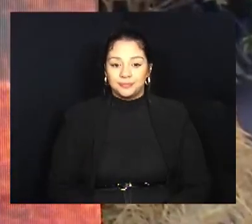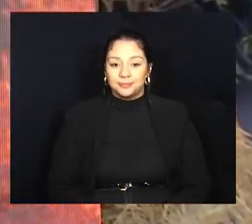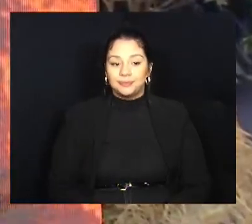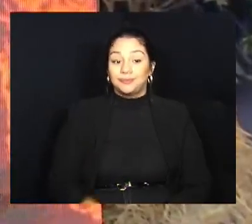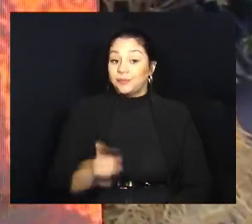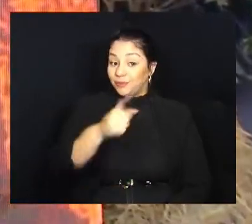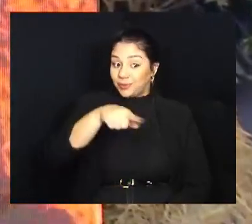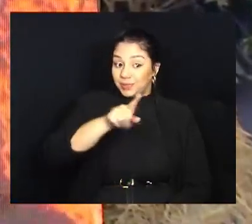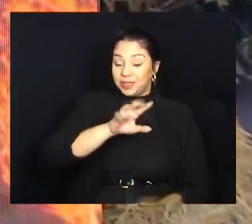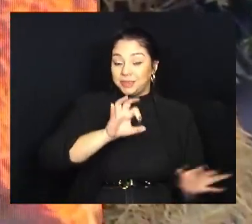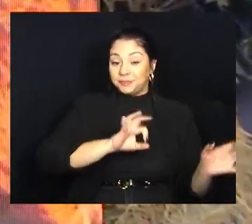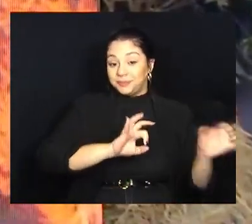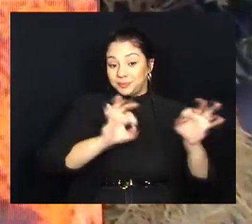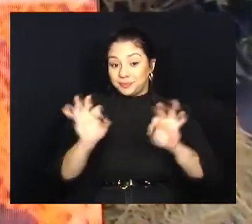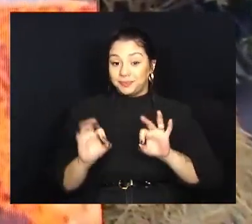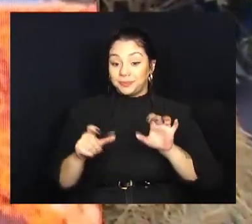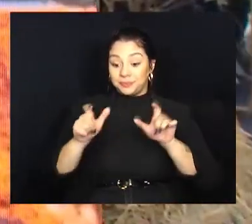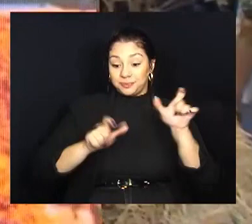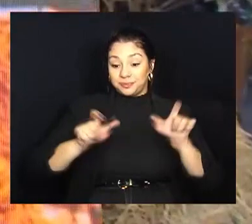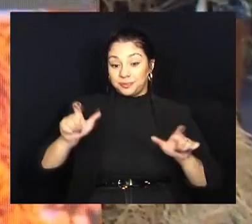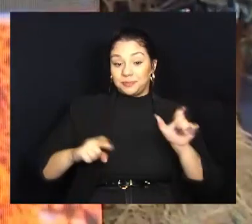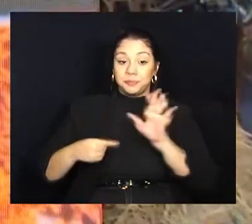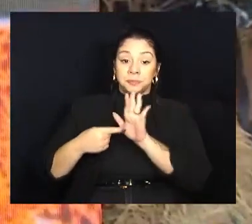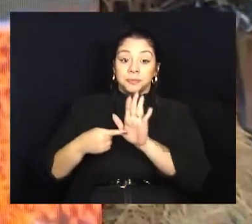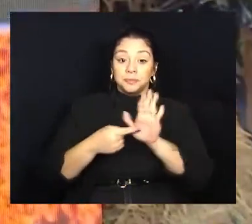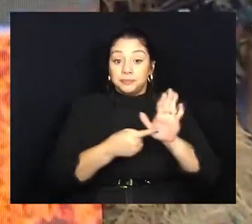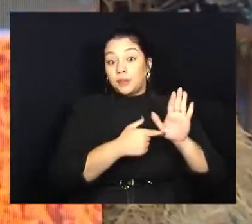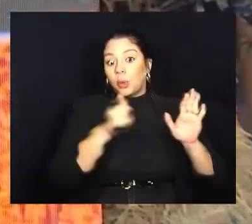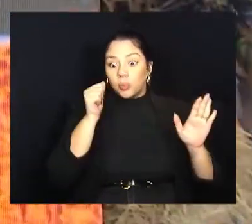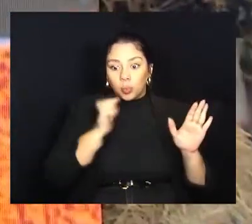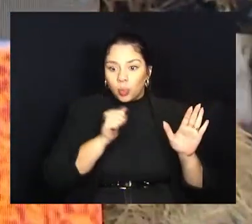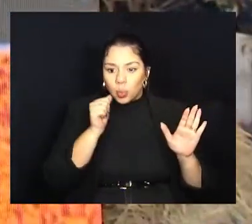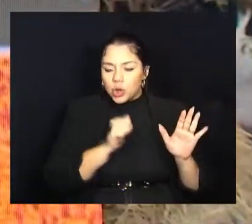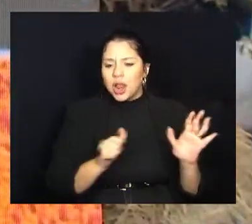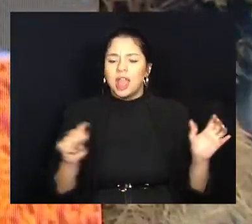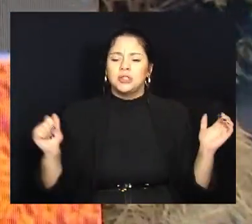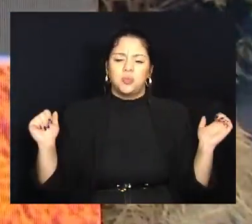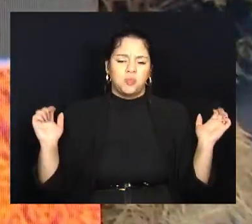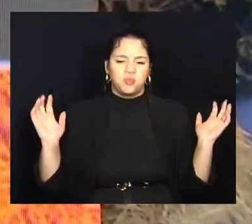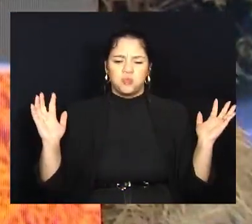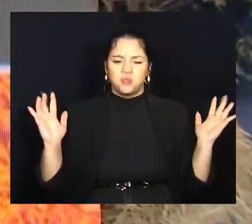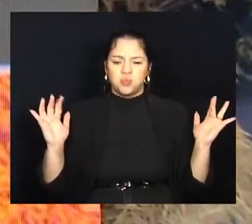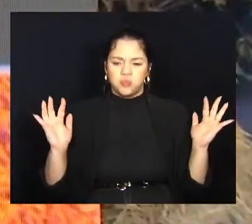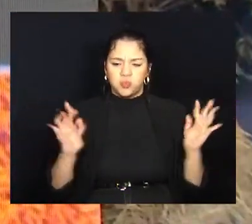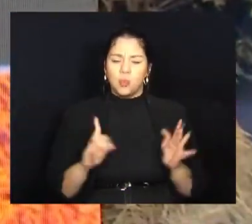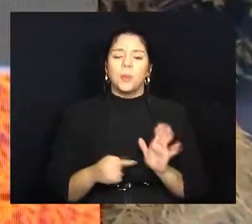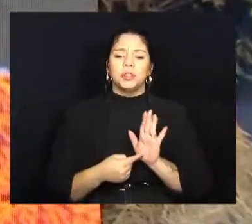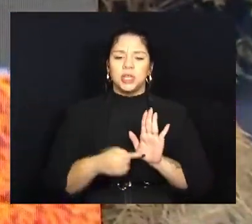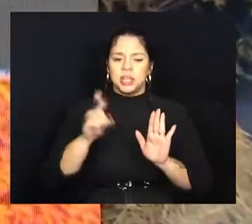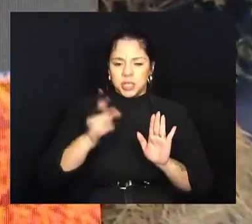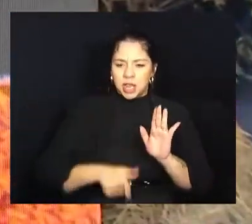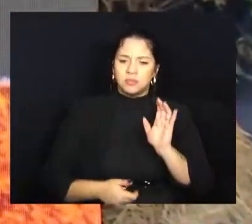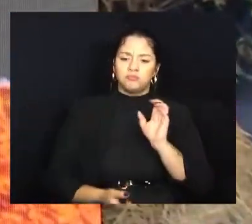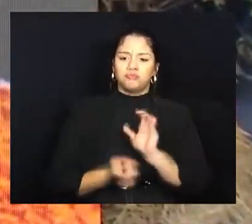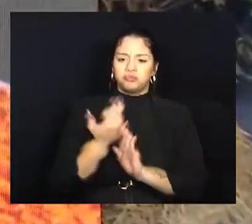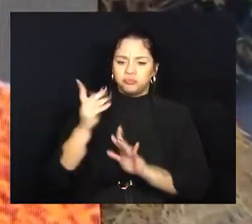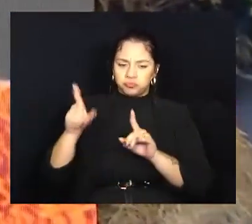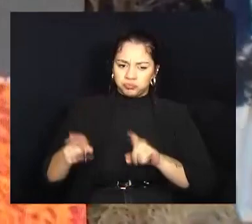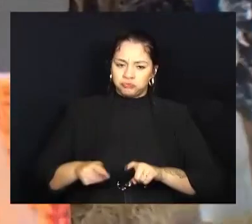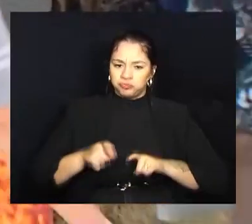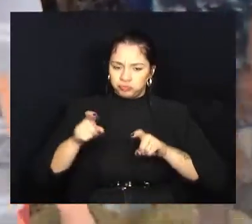Vocês viram aí as expositoras e muitas mulheres aqui, viu? Mostrando que as mulheres são produtoras, rurais,